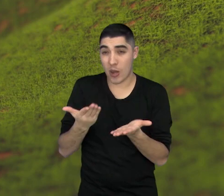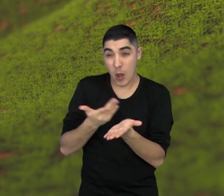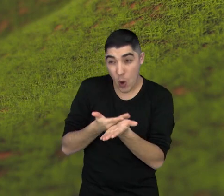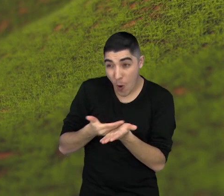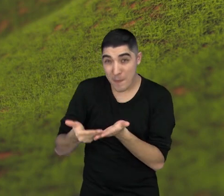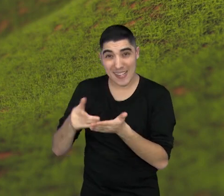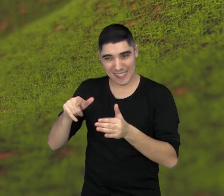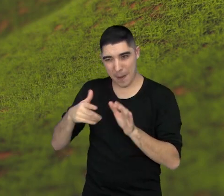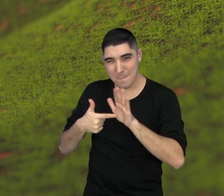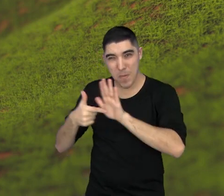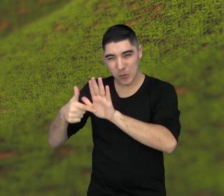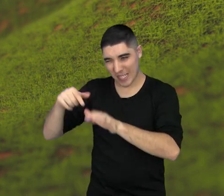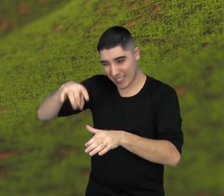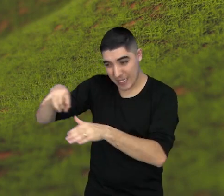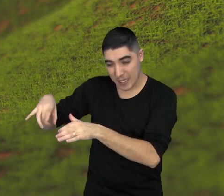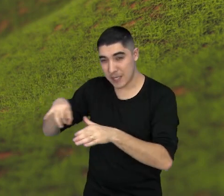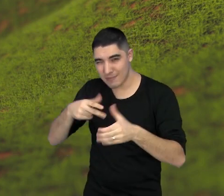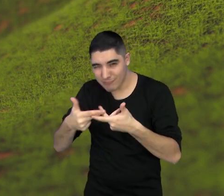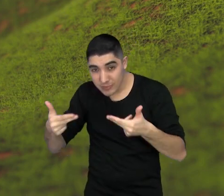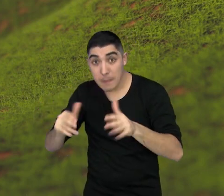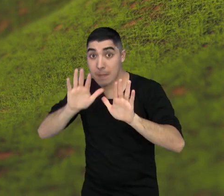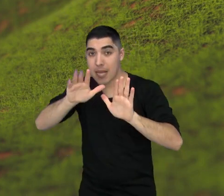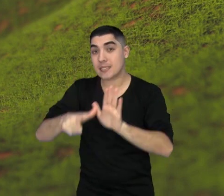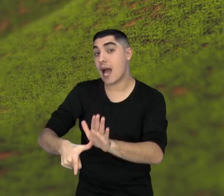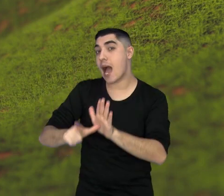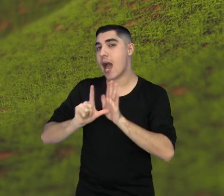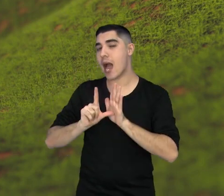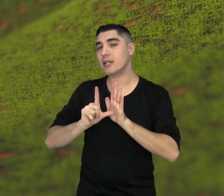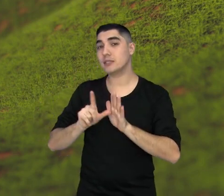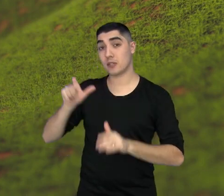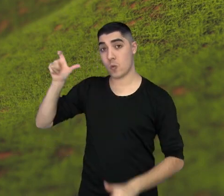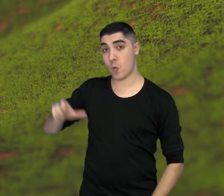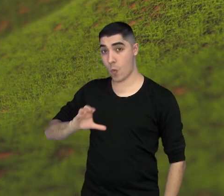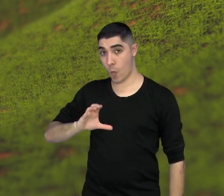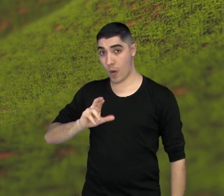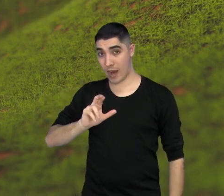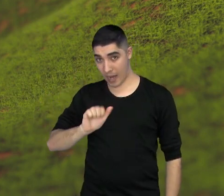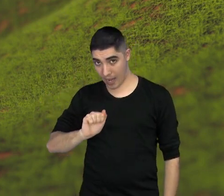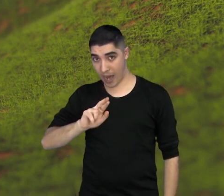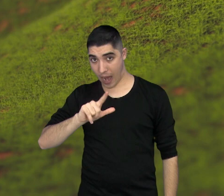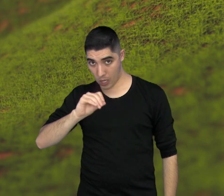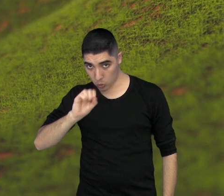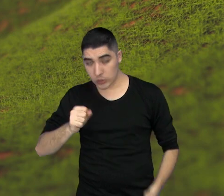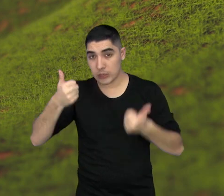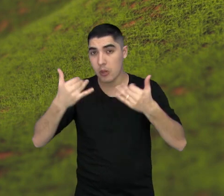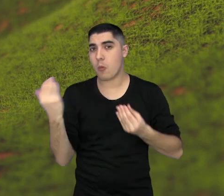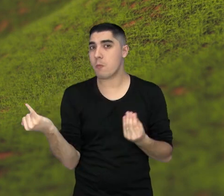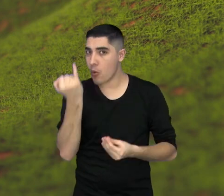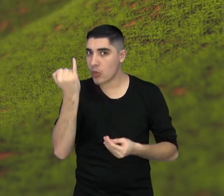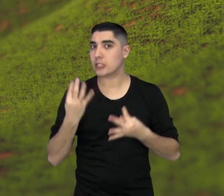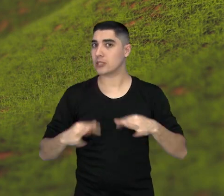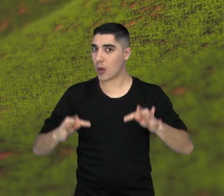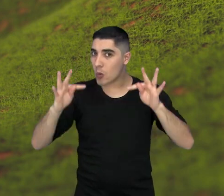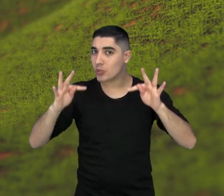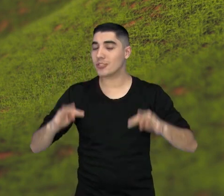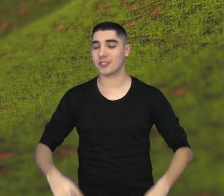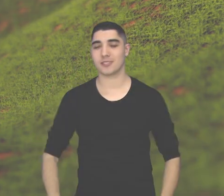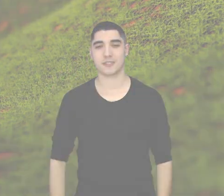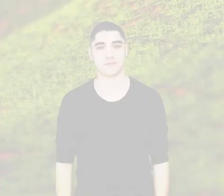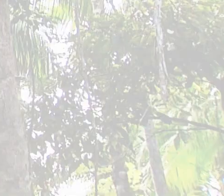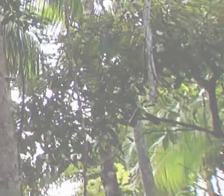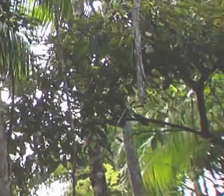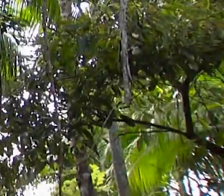do plantio, colheita e confecção do prato, o Carlos falou sobre a importância da tecnologia no